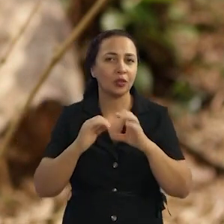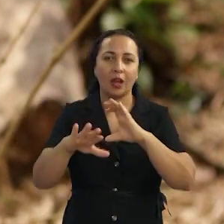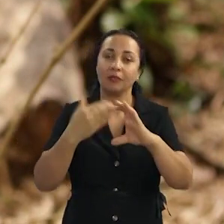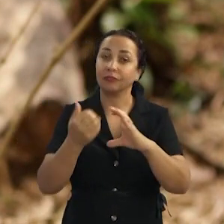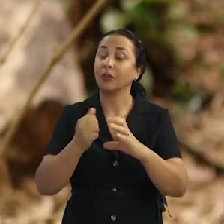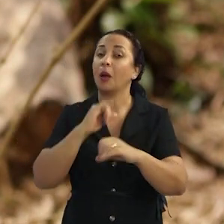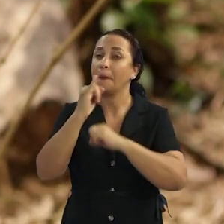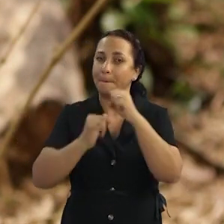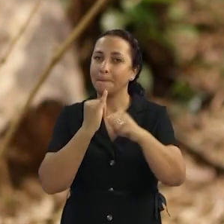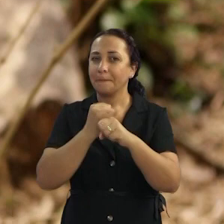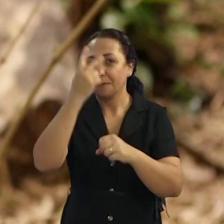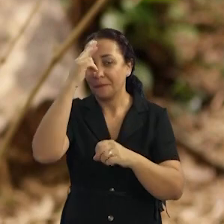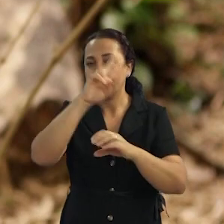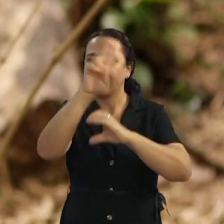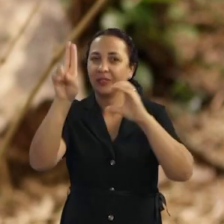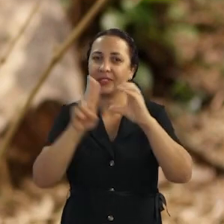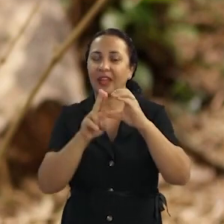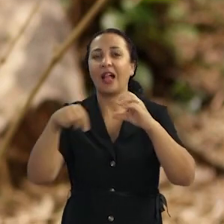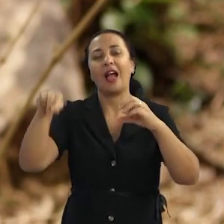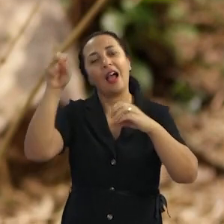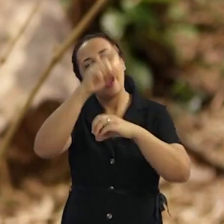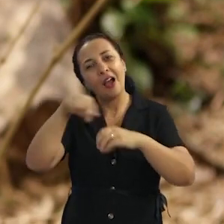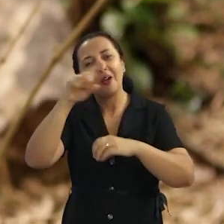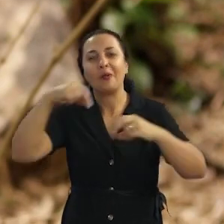dúvida, envie um e-mail para